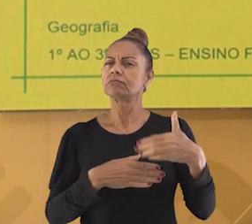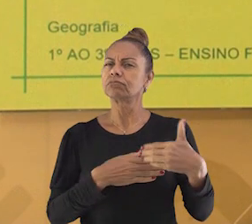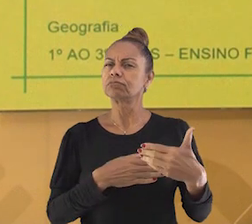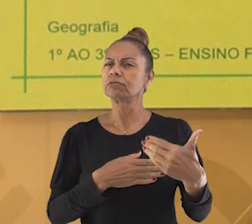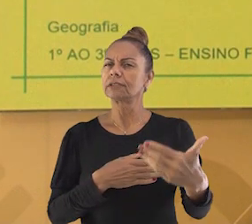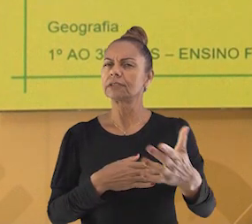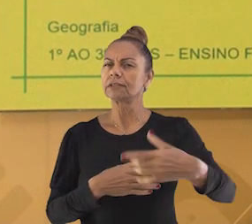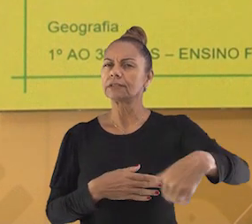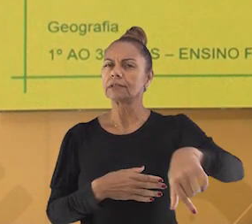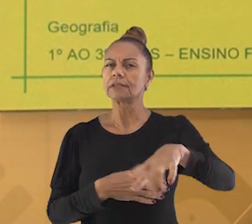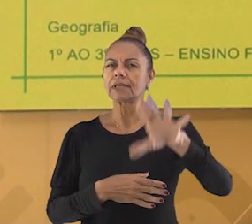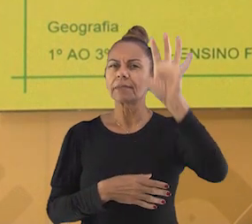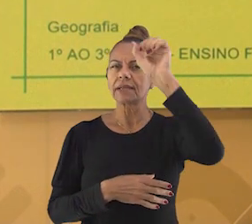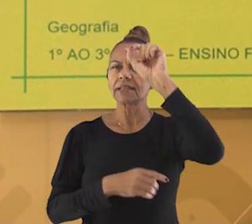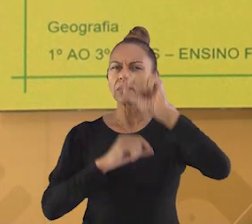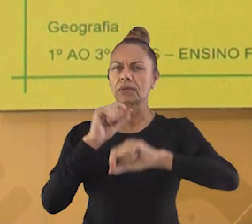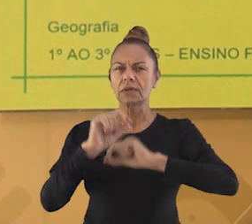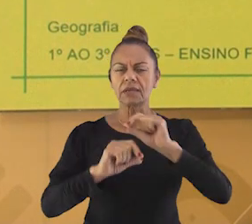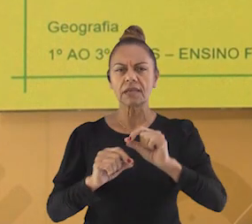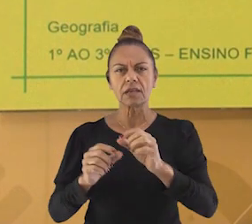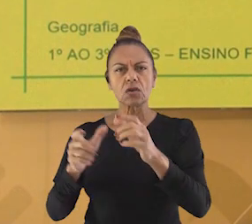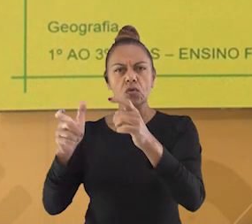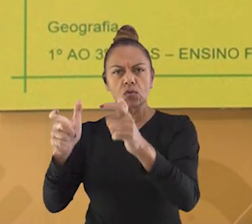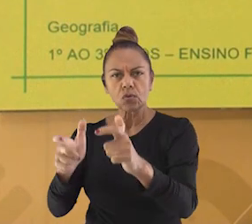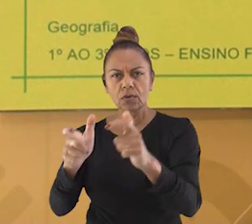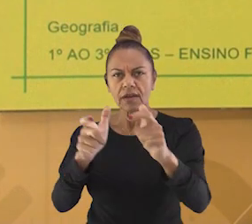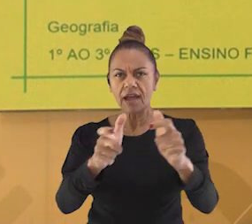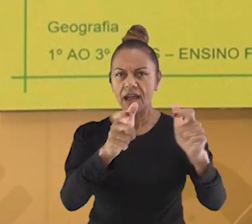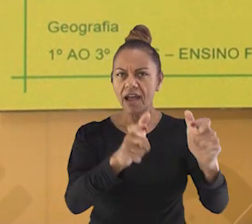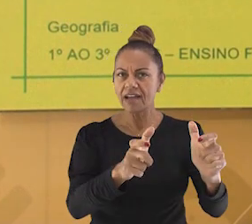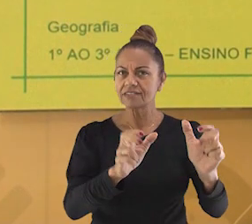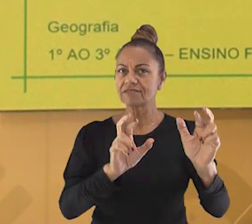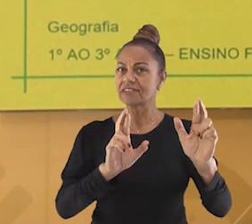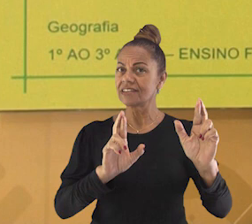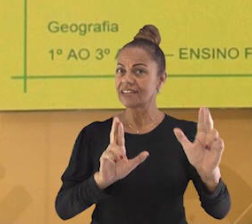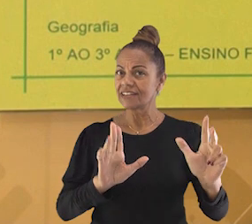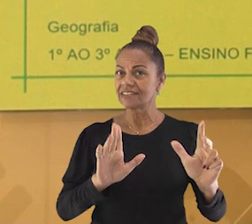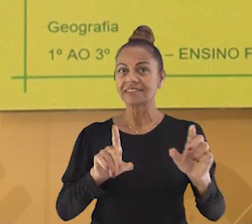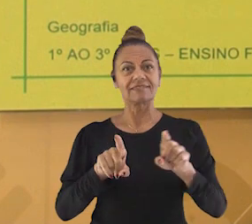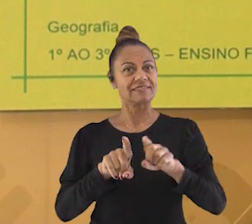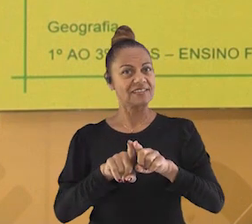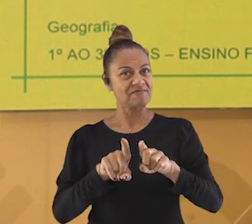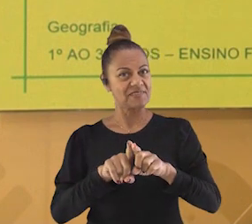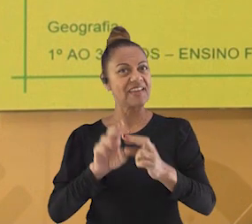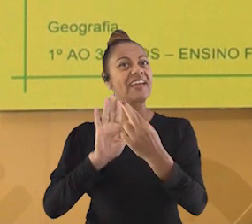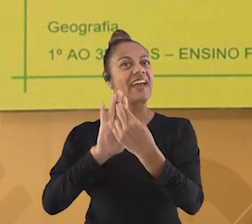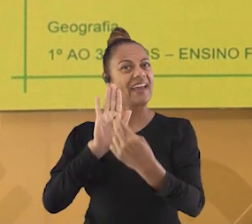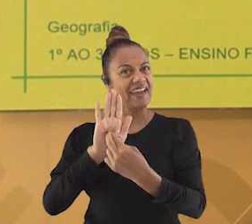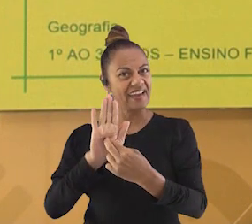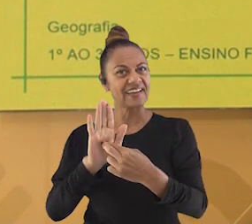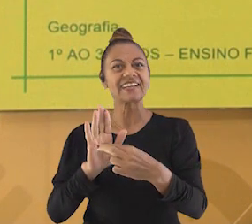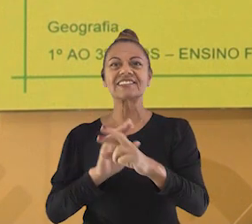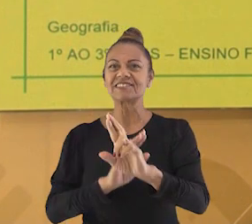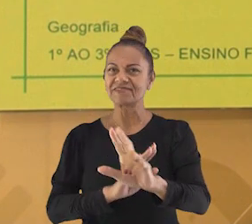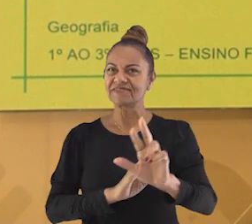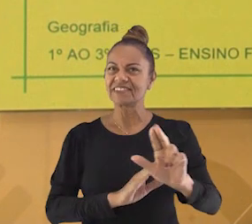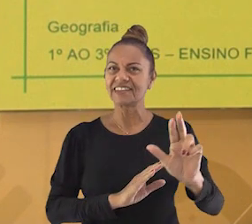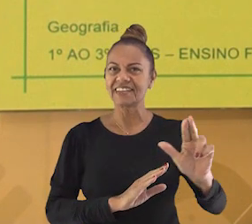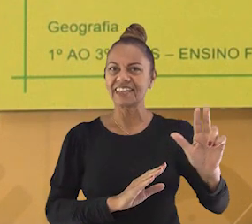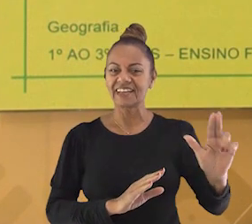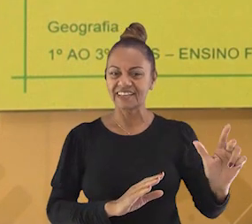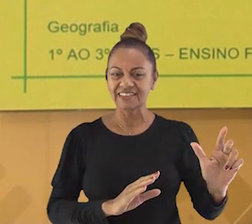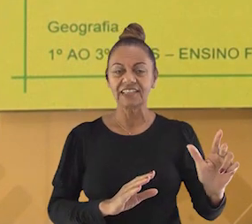aprender que os lugares diferentes têm regras diferentes. Então, durante a nossa interação, é importante que